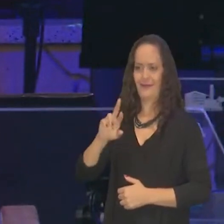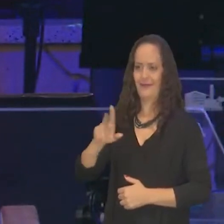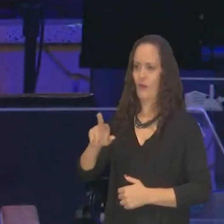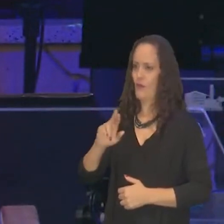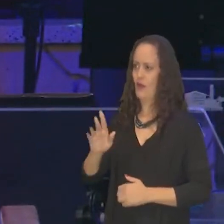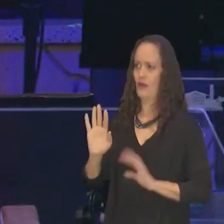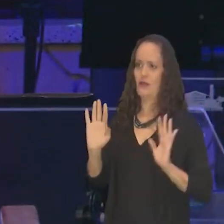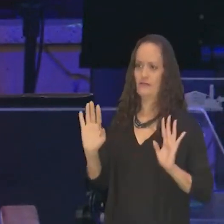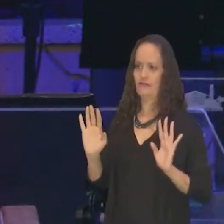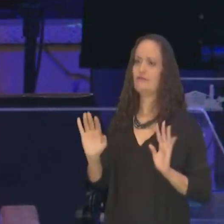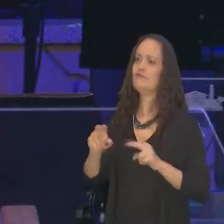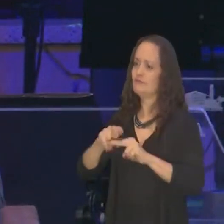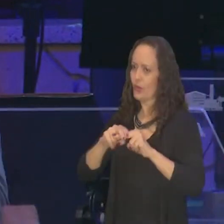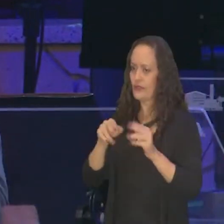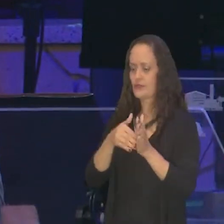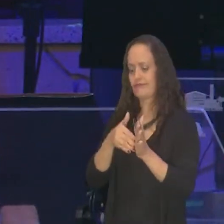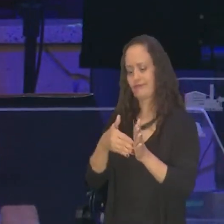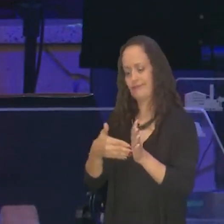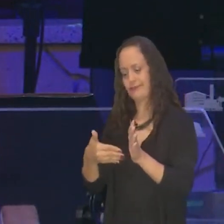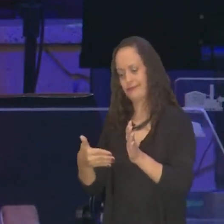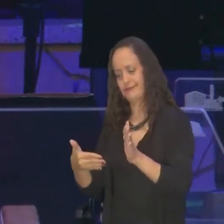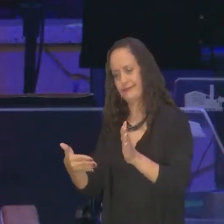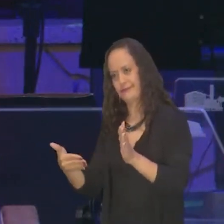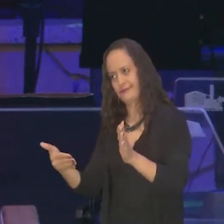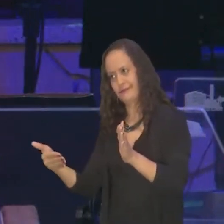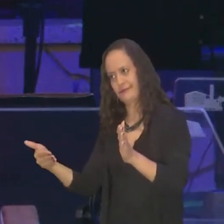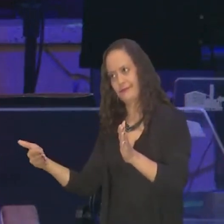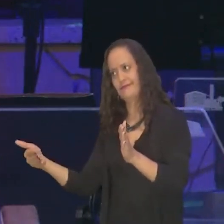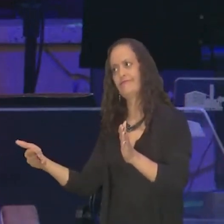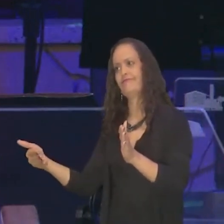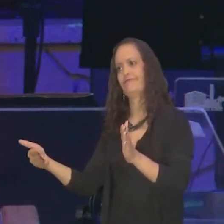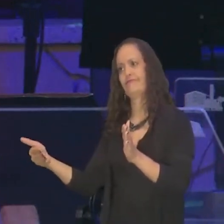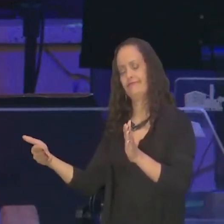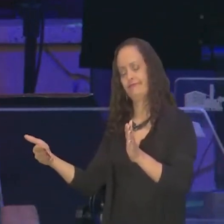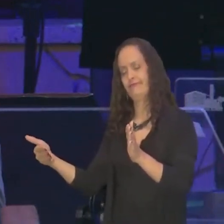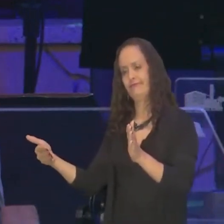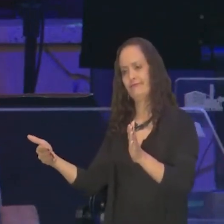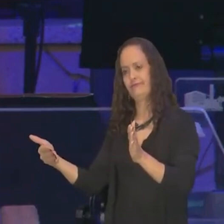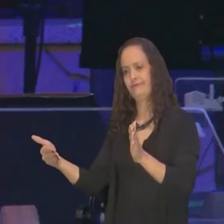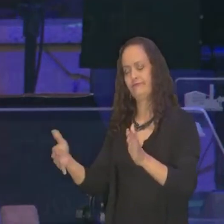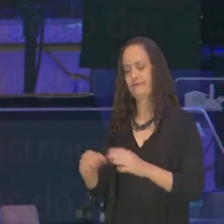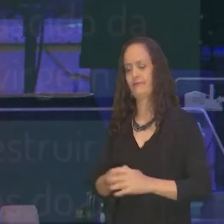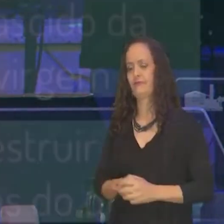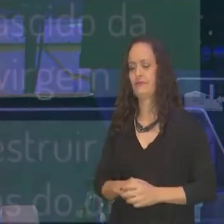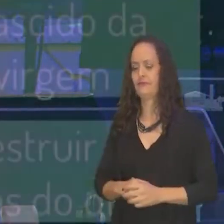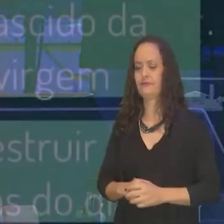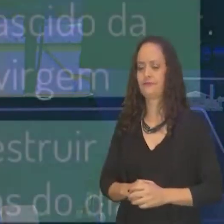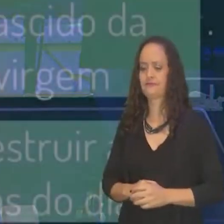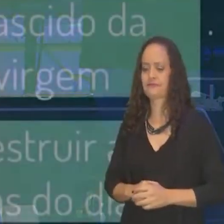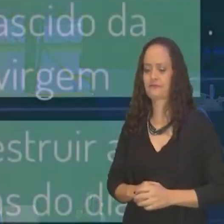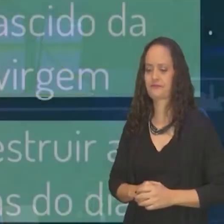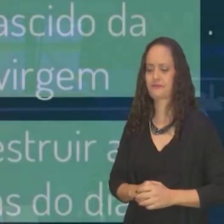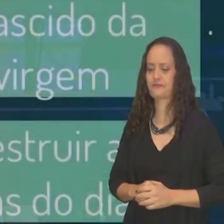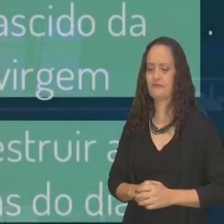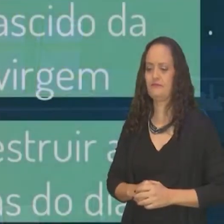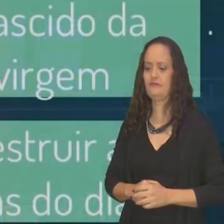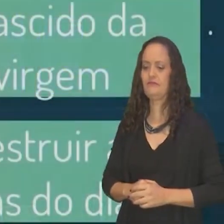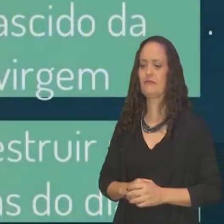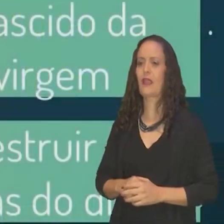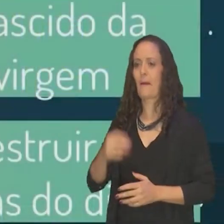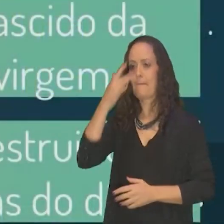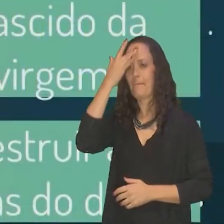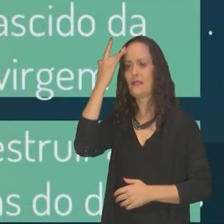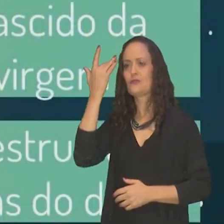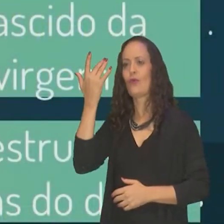A sua queda leva o ser humano a um patamar da perda da inocência. Ele sente